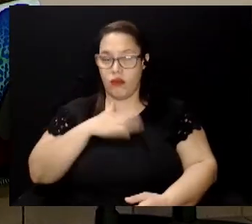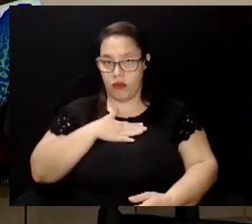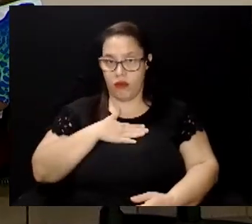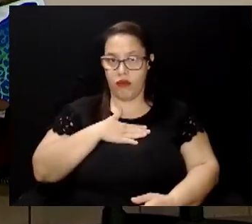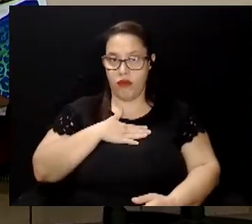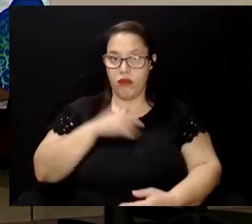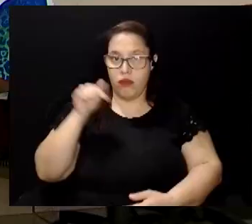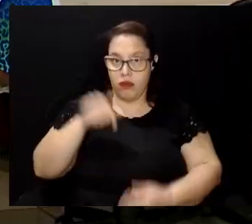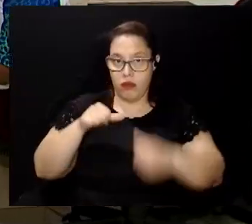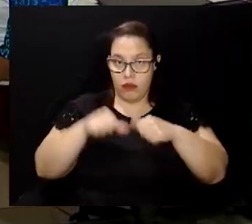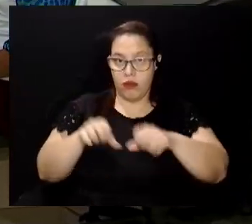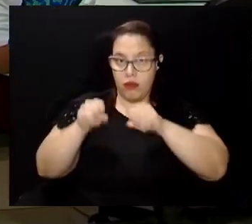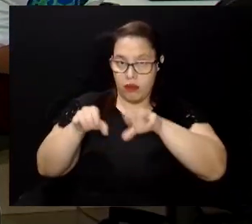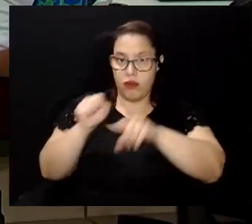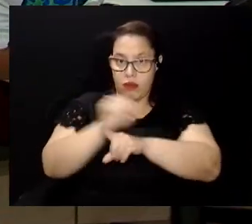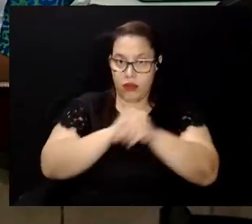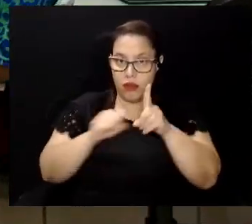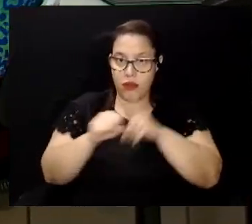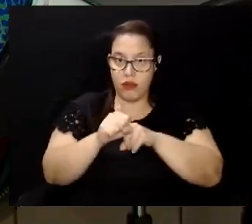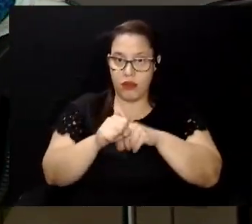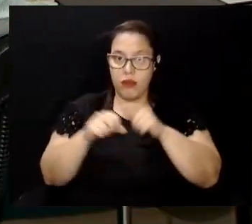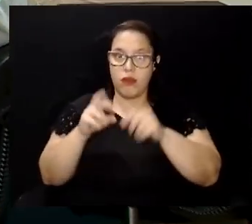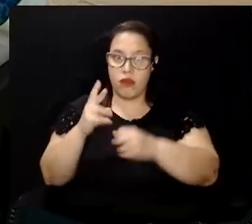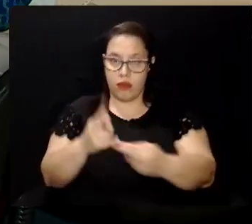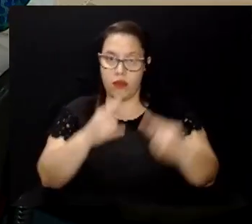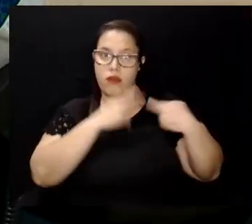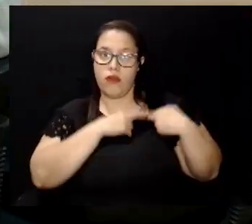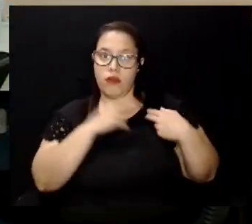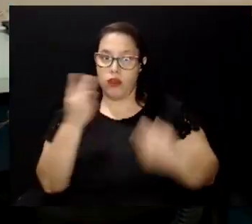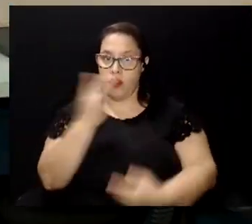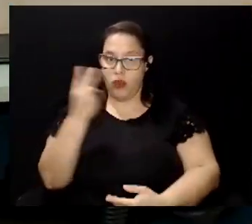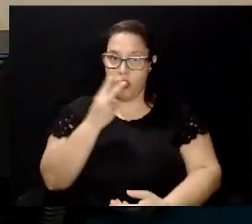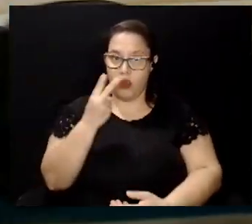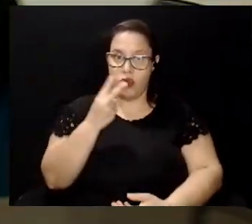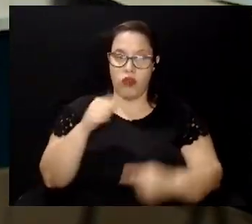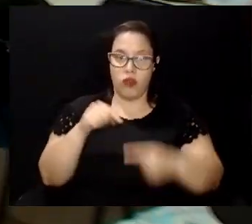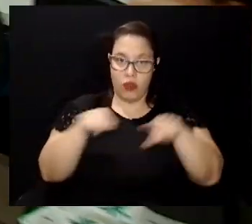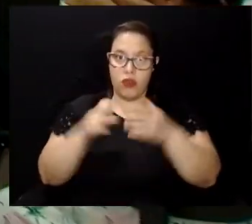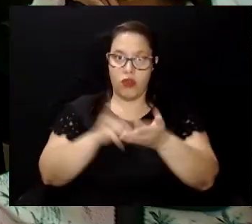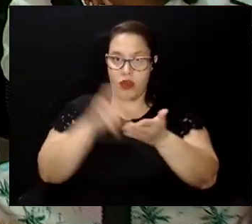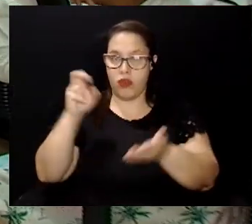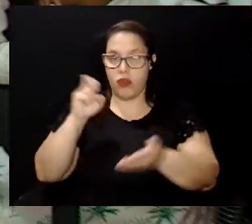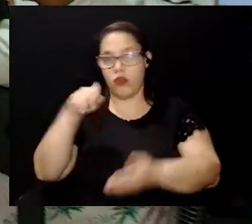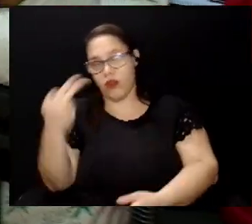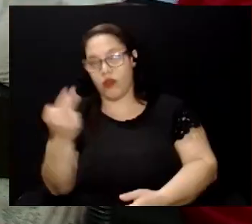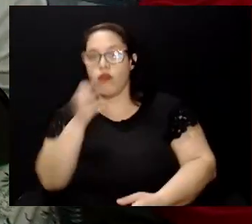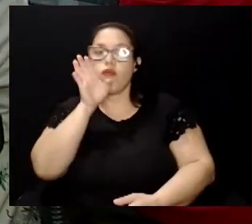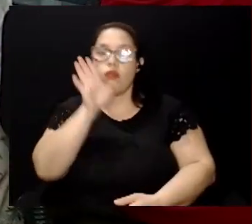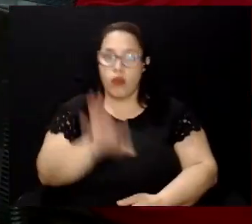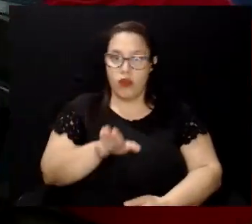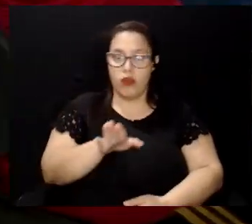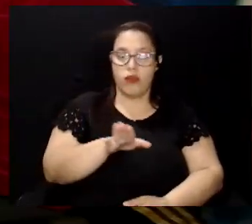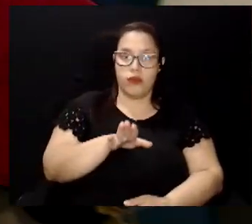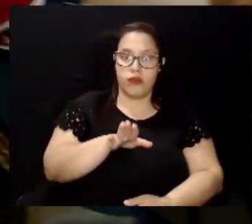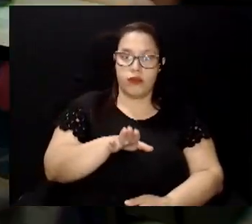eu estou aqui como educador social, então eu fico responsável por 2 turmas, uma no período da manhã, outra no período da tarde.